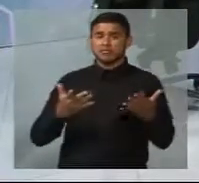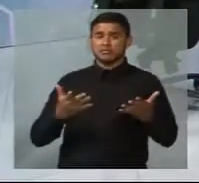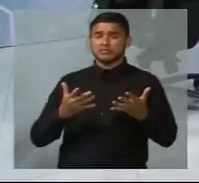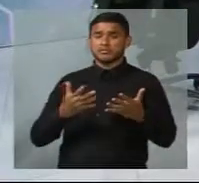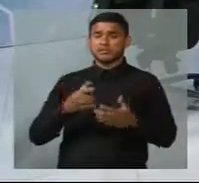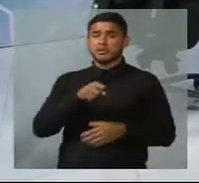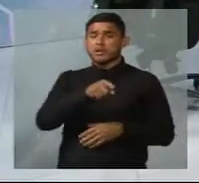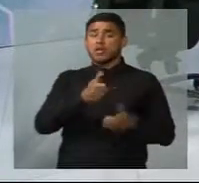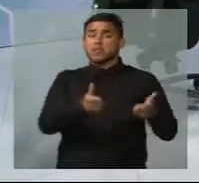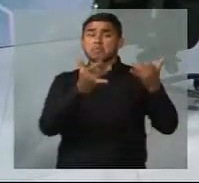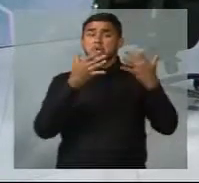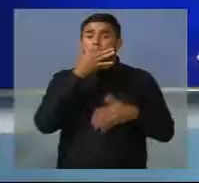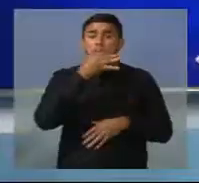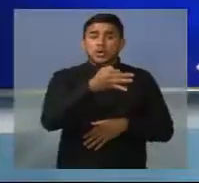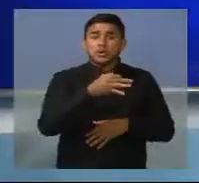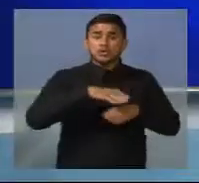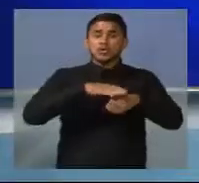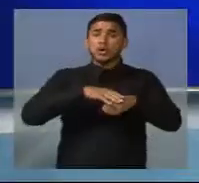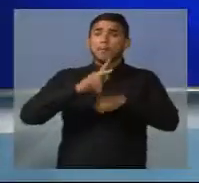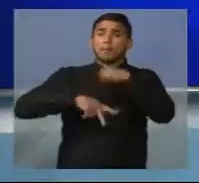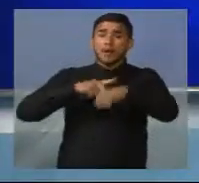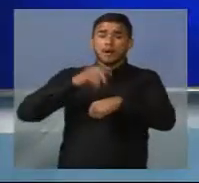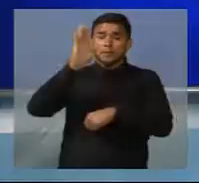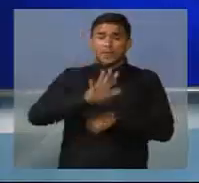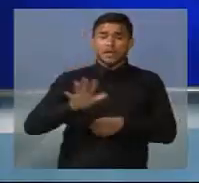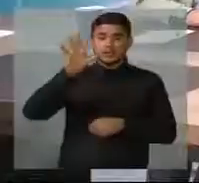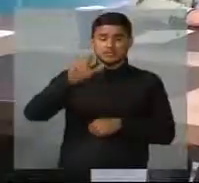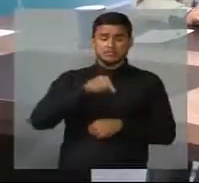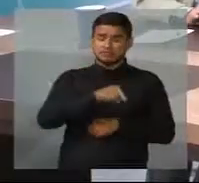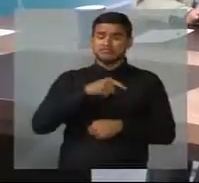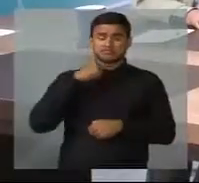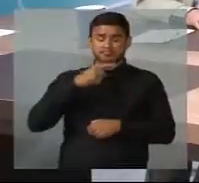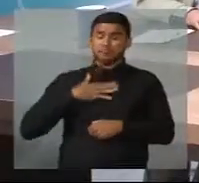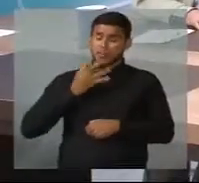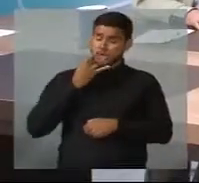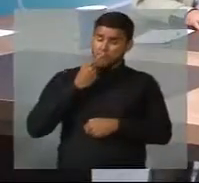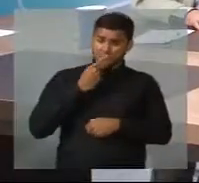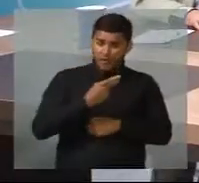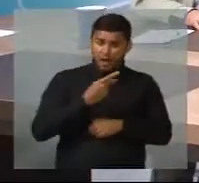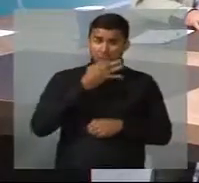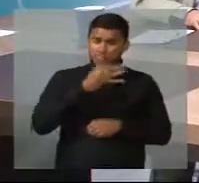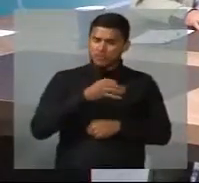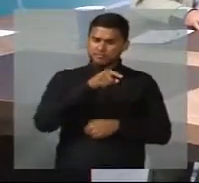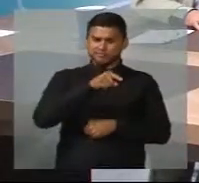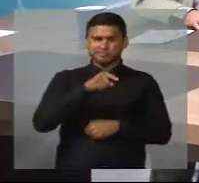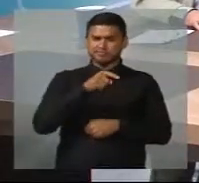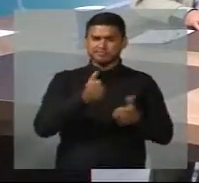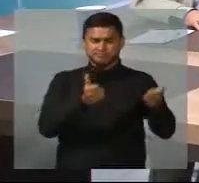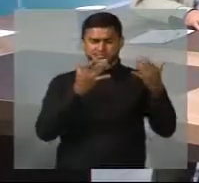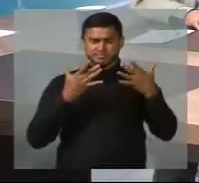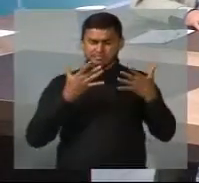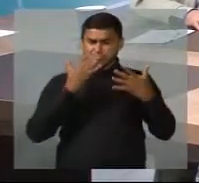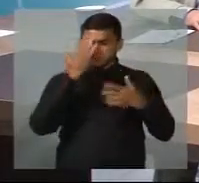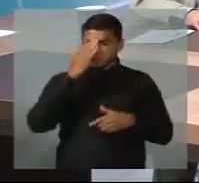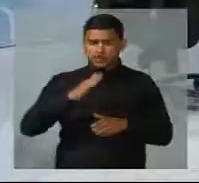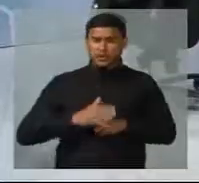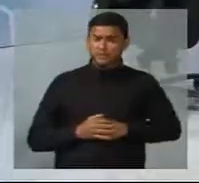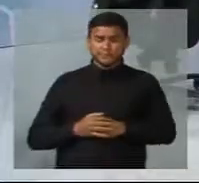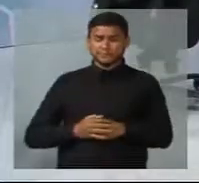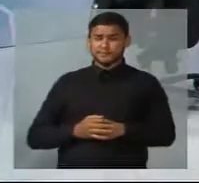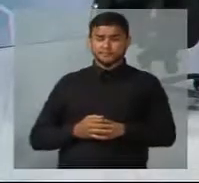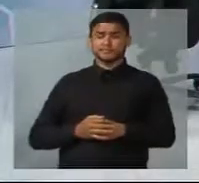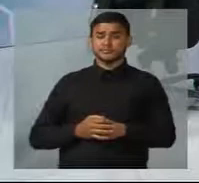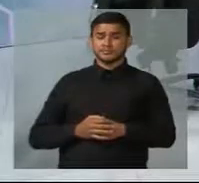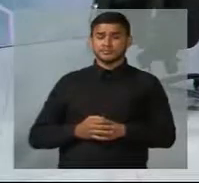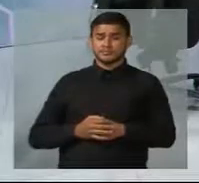instado a apresentar um pensamento de Brasil, que ele não, sinceramente, não demonstra até agora. Mas não resta dúvida que,